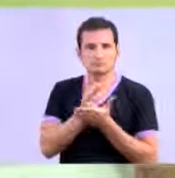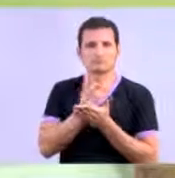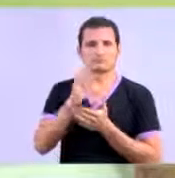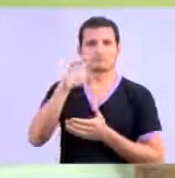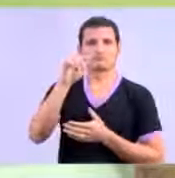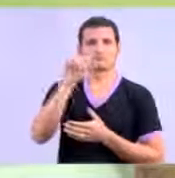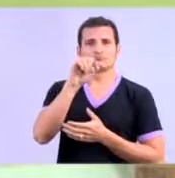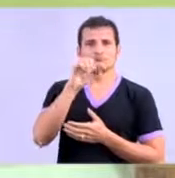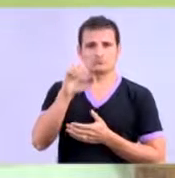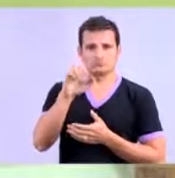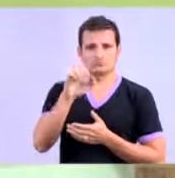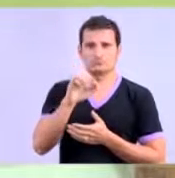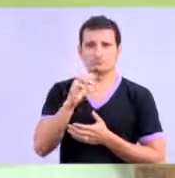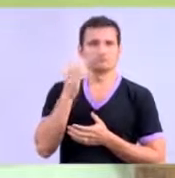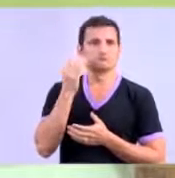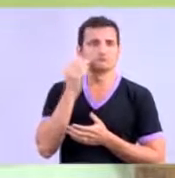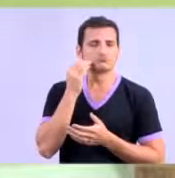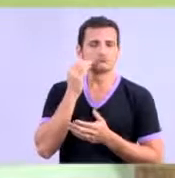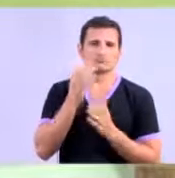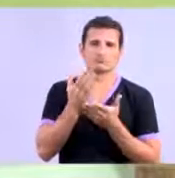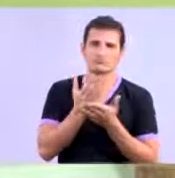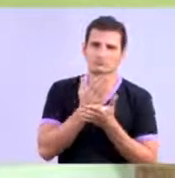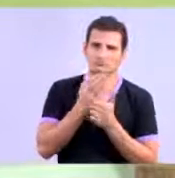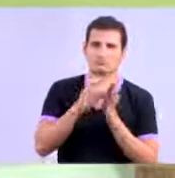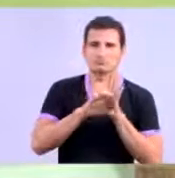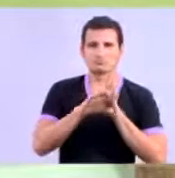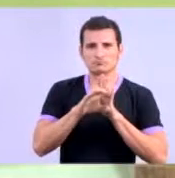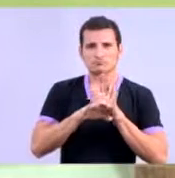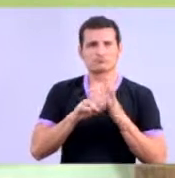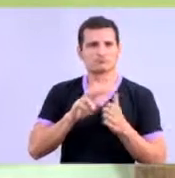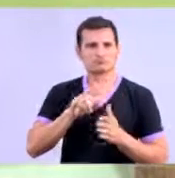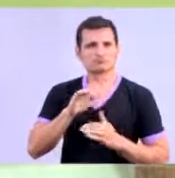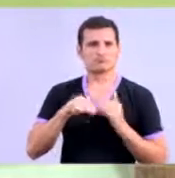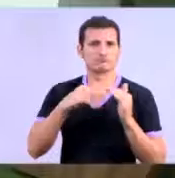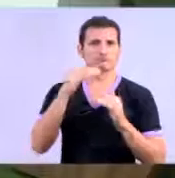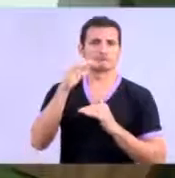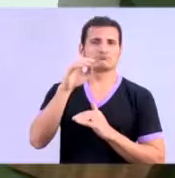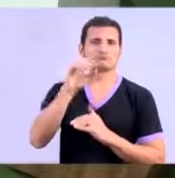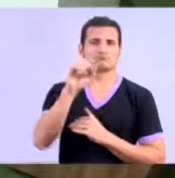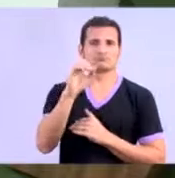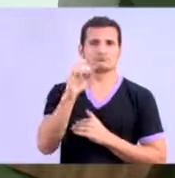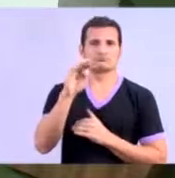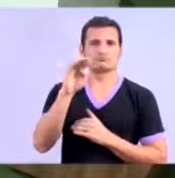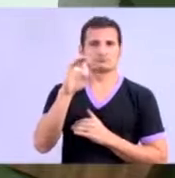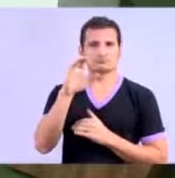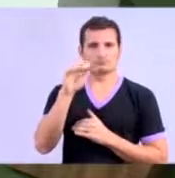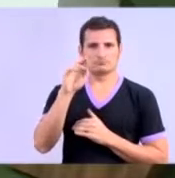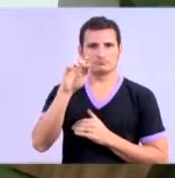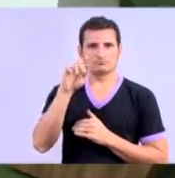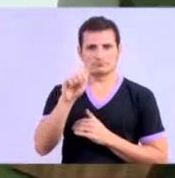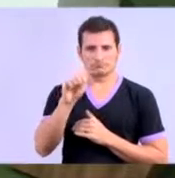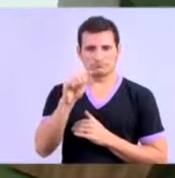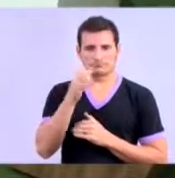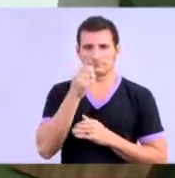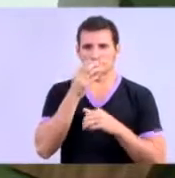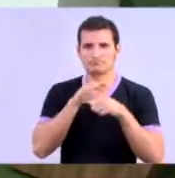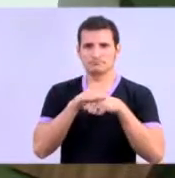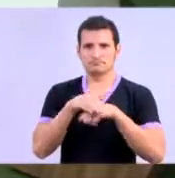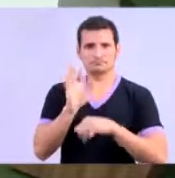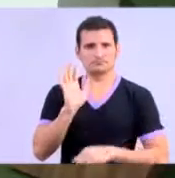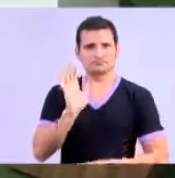dessa forma, nós vamos ver alguns conceitos que vai evoluir um pouquinho a sobrecarga. Até mais, gente. Até mais. Boa noite.